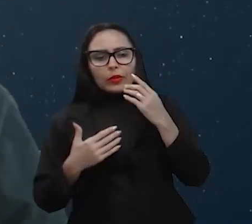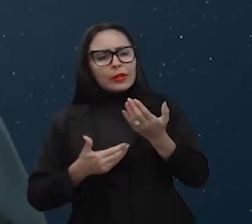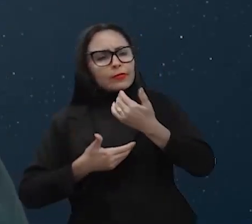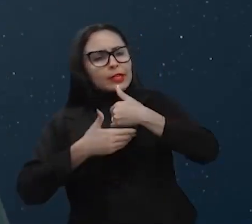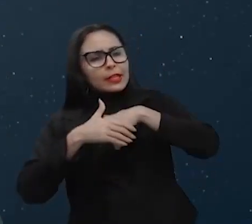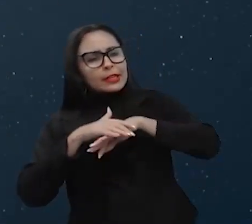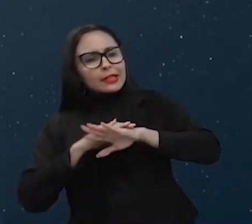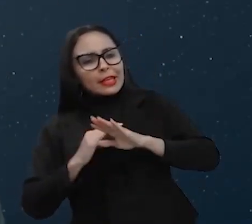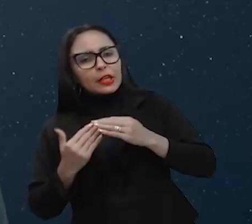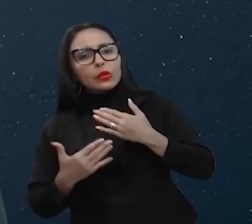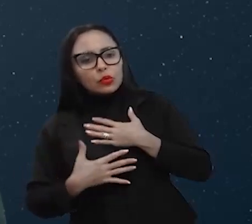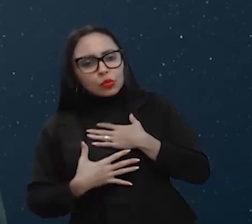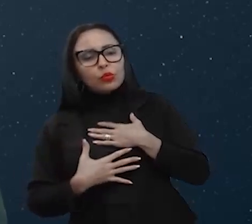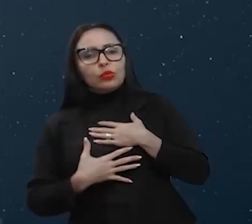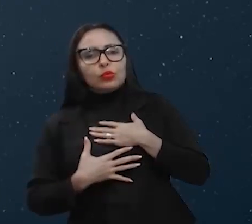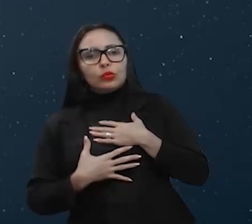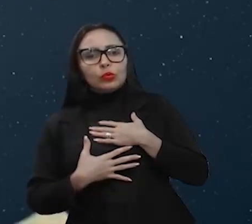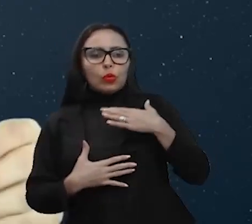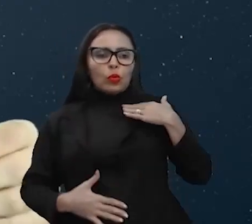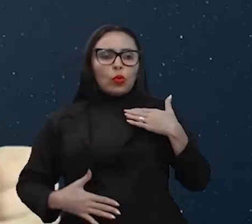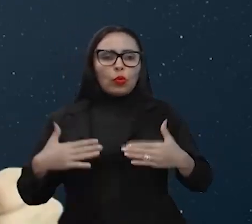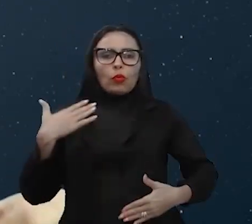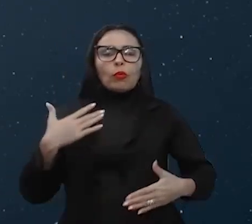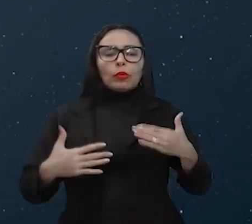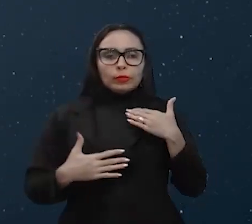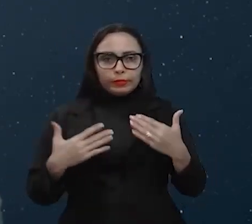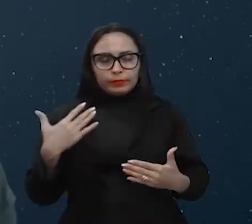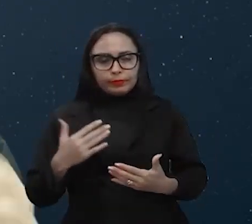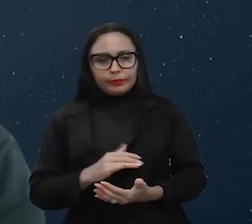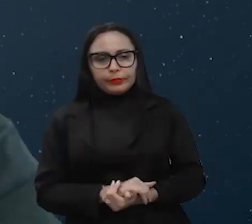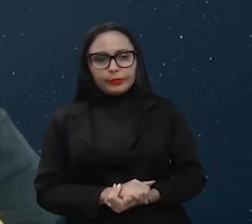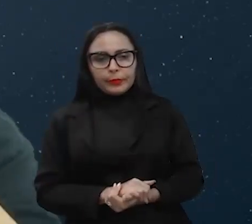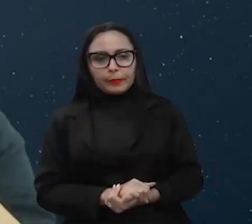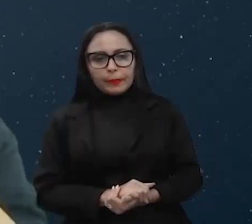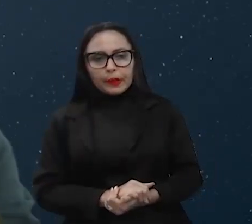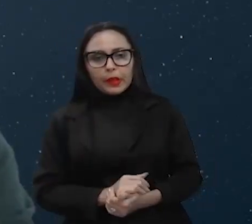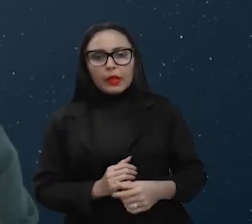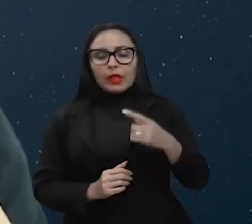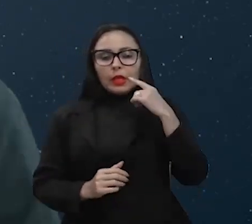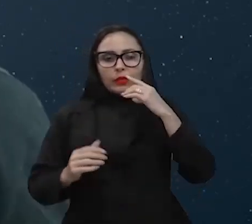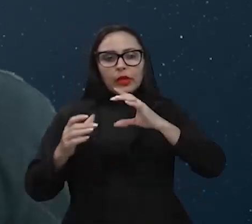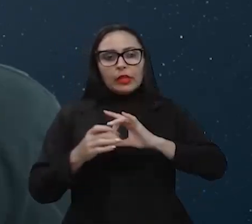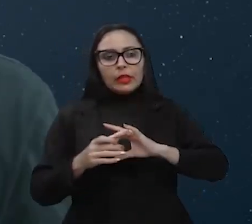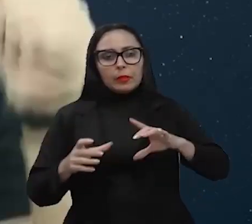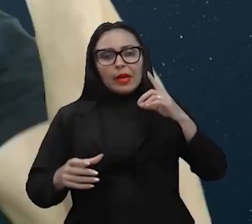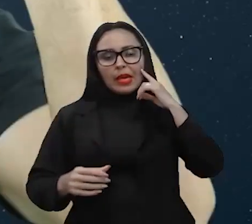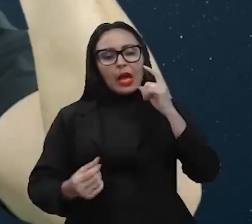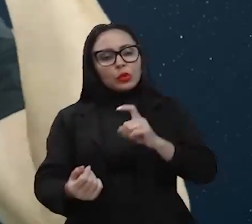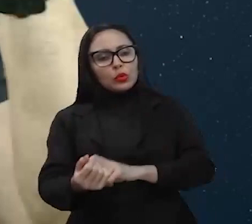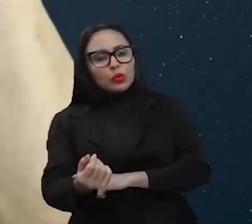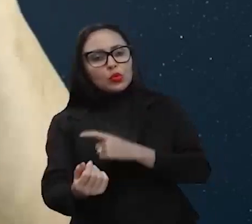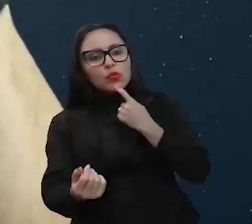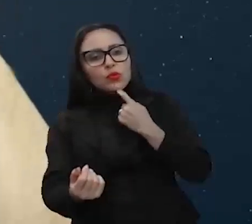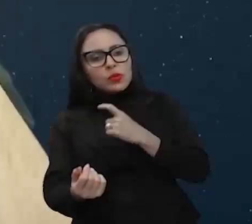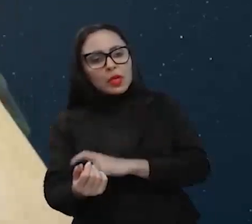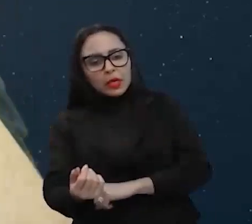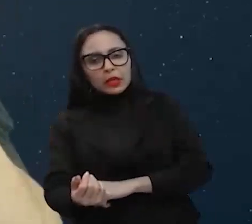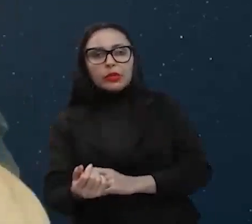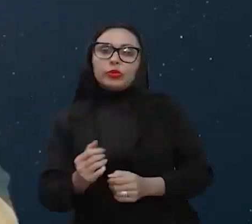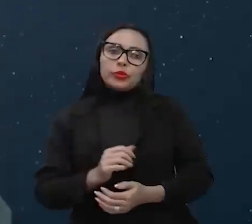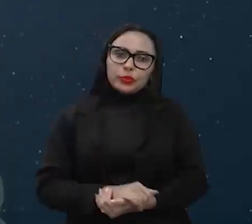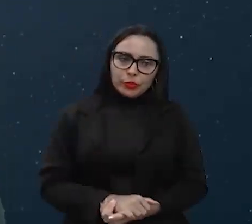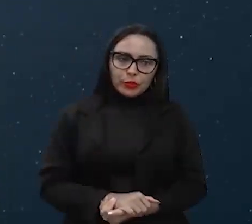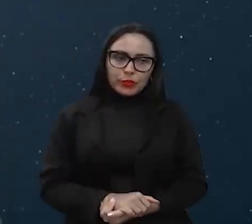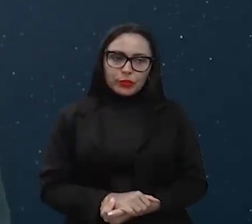corpo. E quando você diz que ela fica dentro do corpo, é porque ela vai liberar essa secreção no sangue. Essa secreção vai para dentro